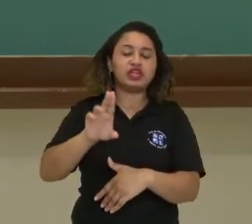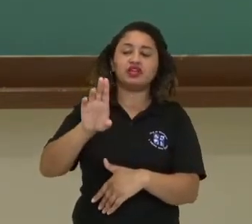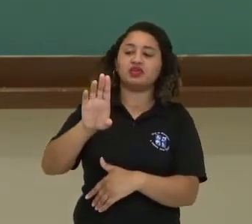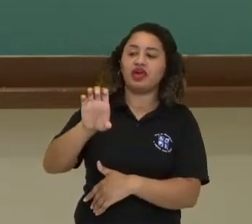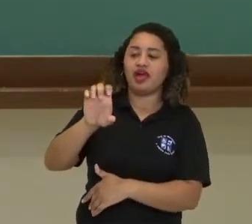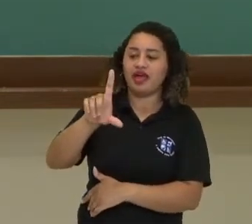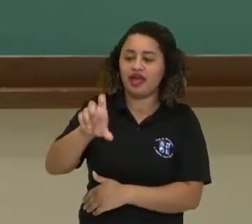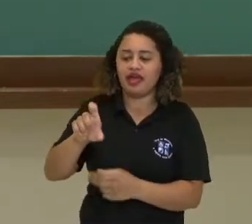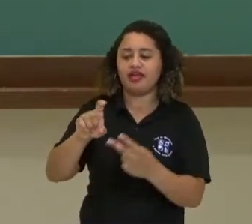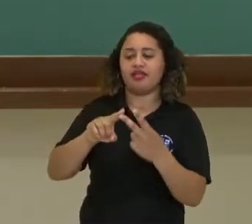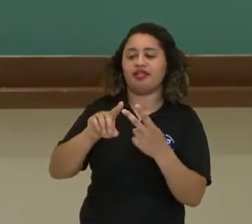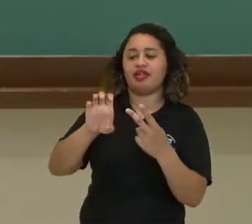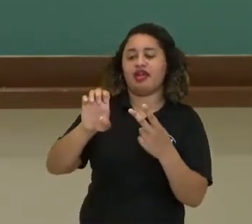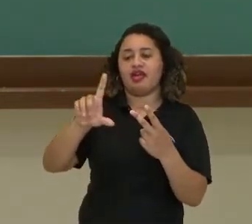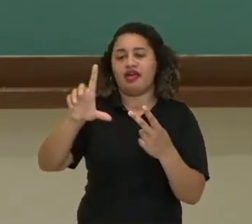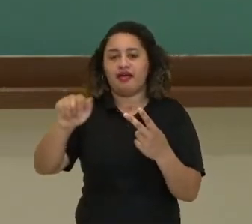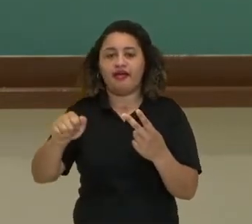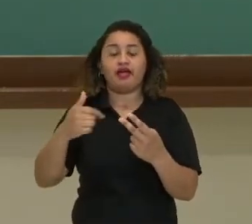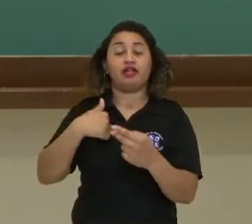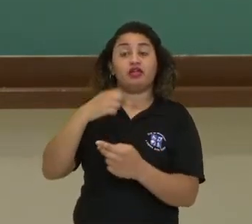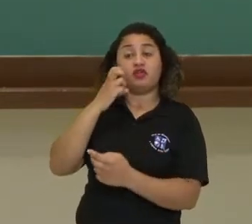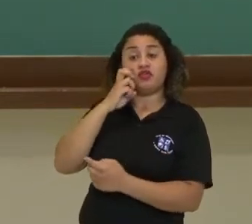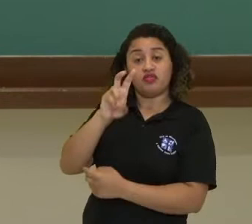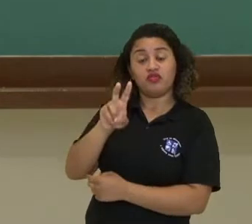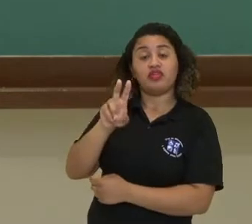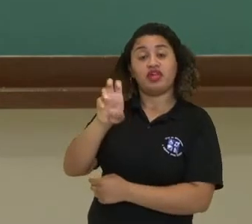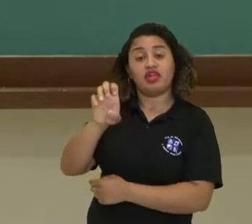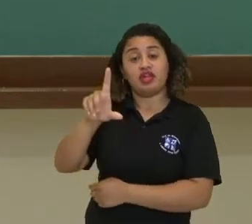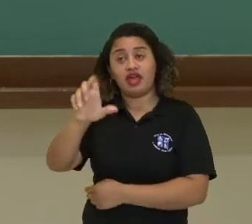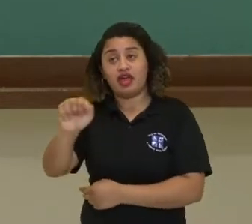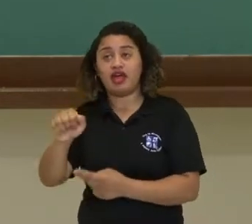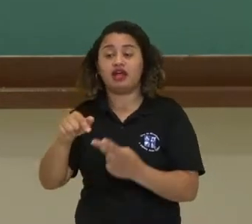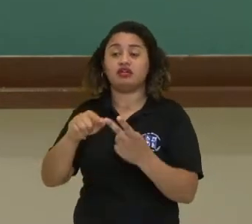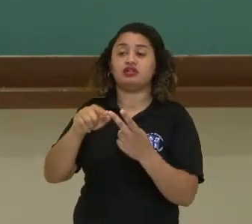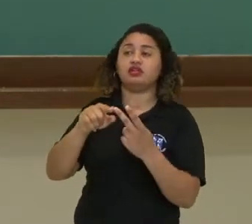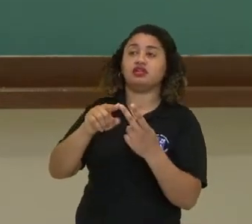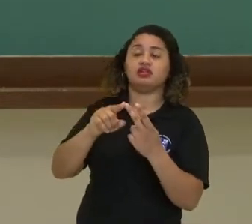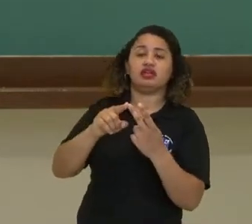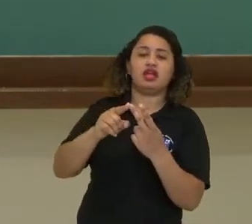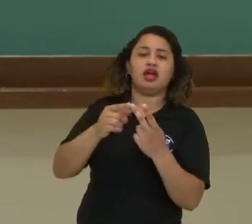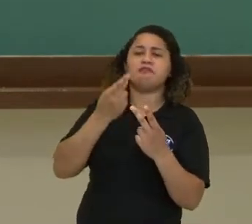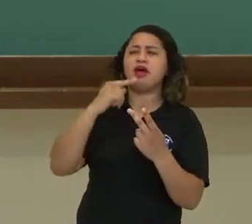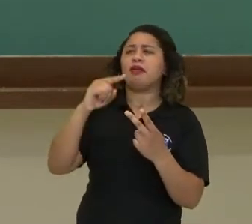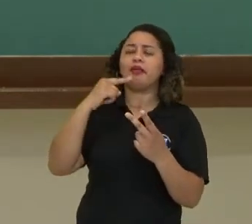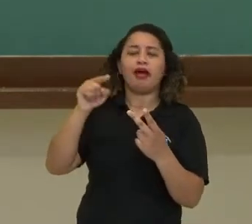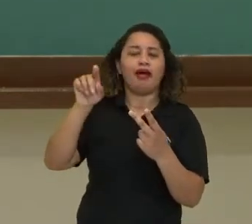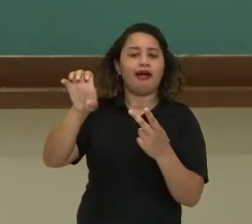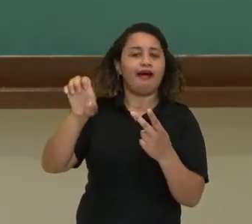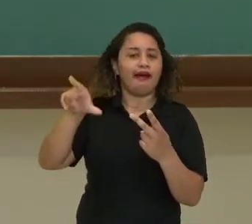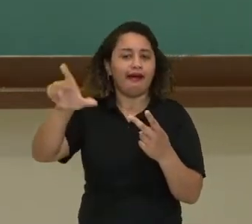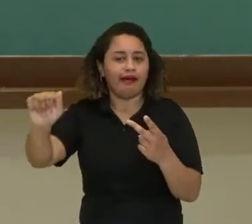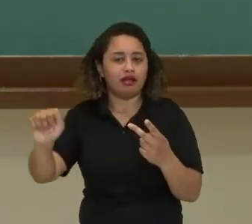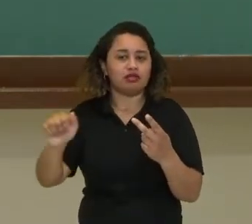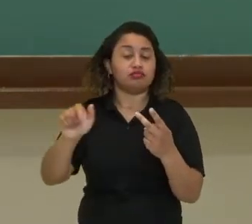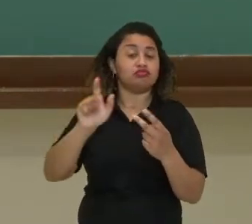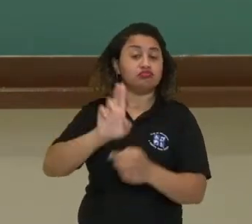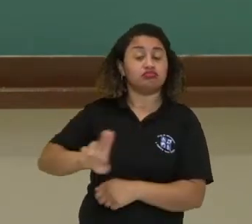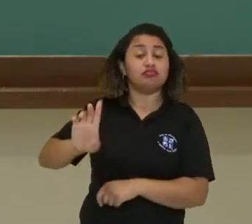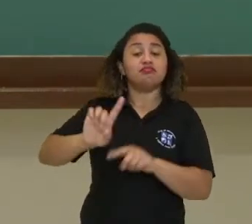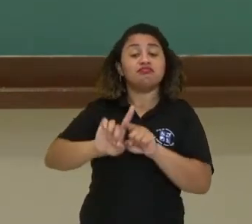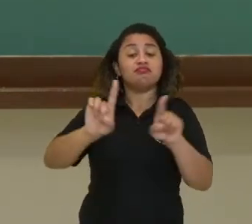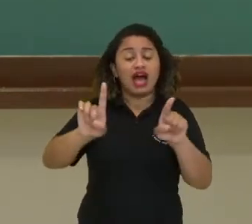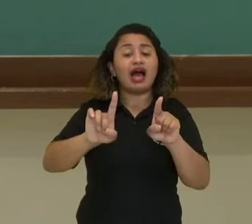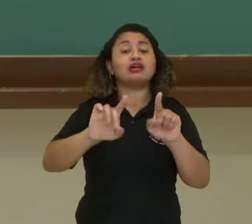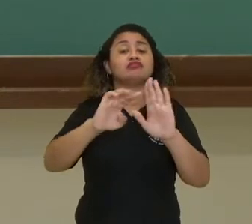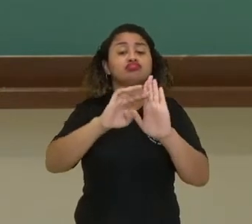entregou, eu vi ela, xingou ela. A gente usa isso, só que na